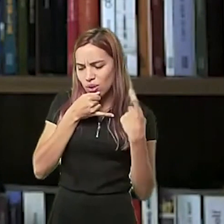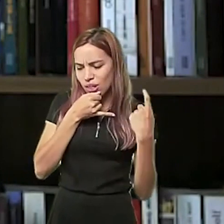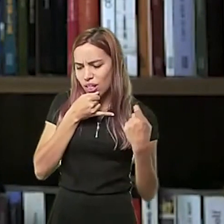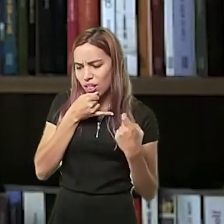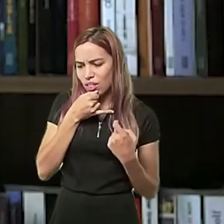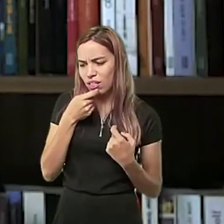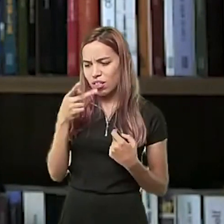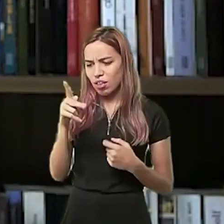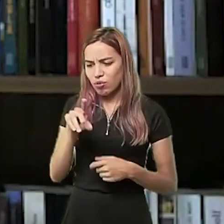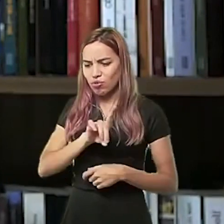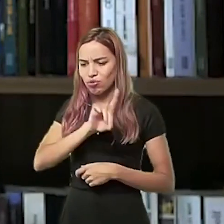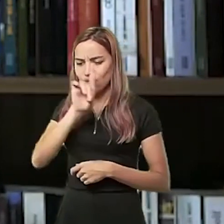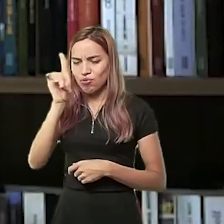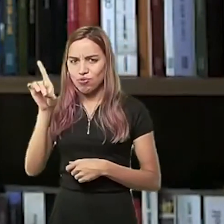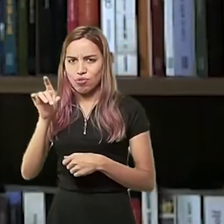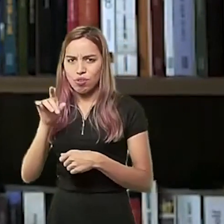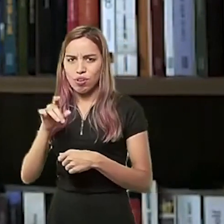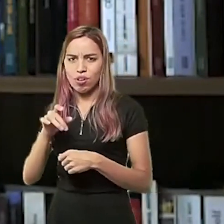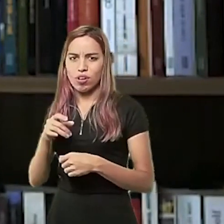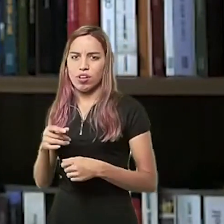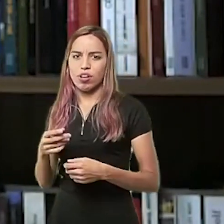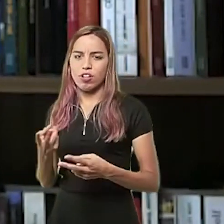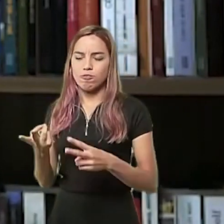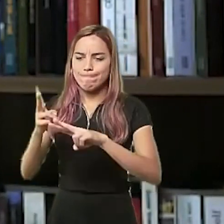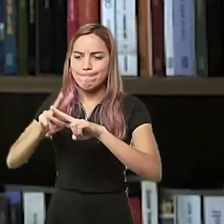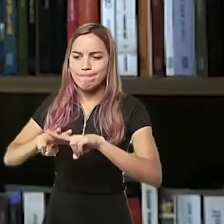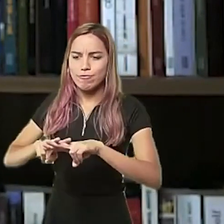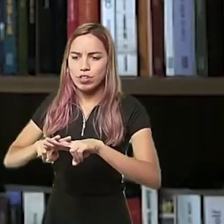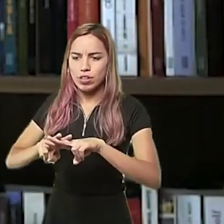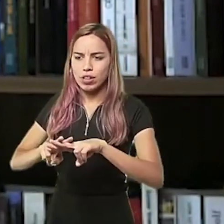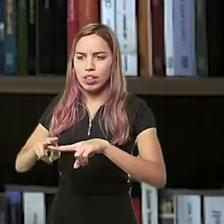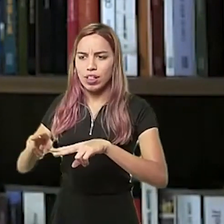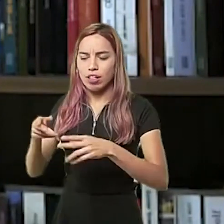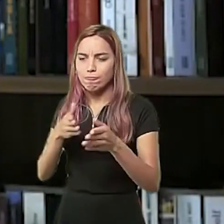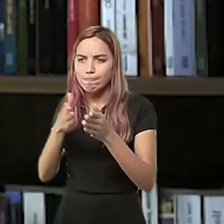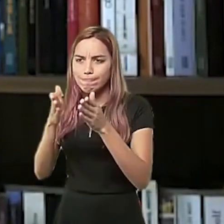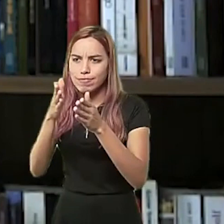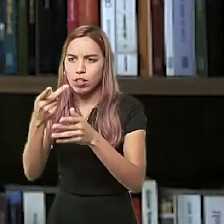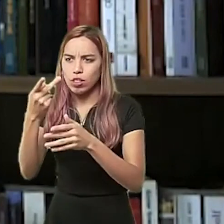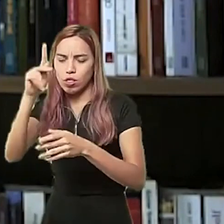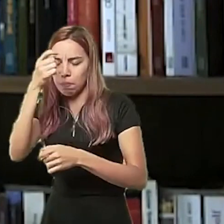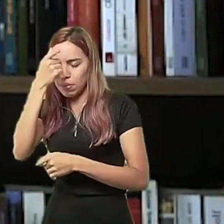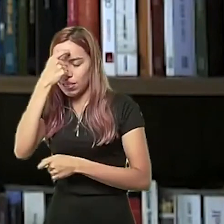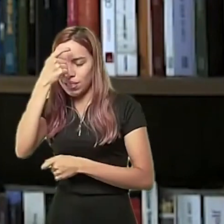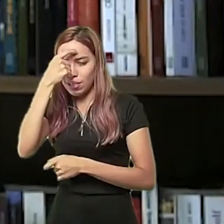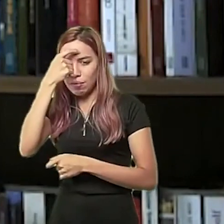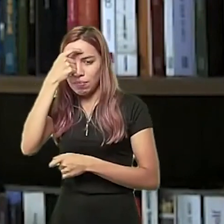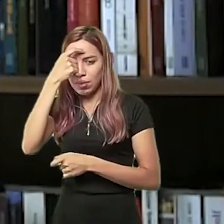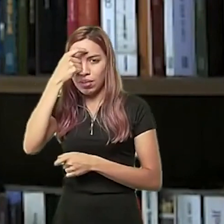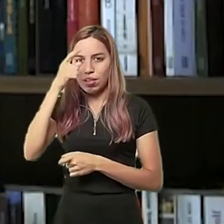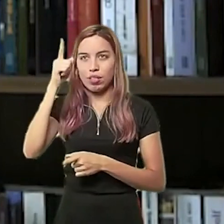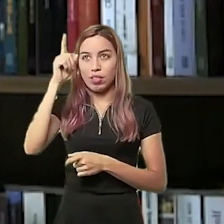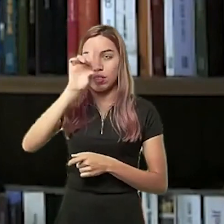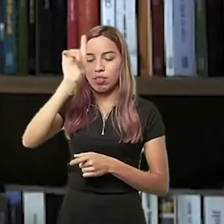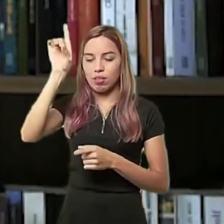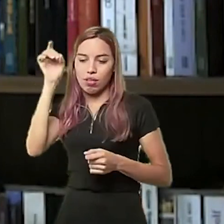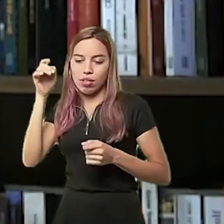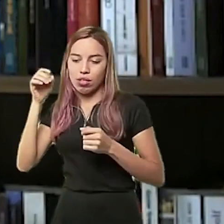cárcere, elas que ocuparam teus pensamentos por terem te guiado pelos caminhos por onde andaste, por terem